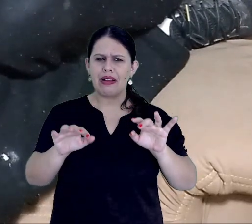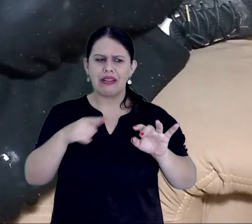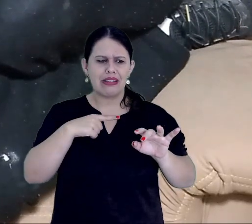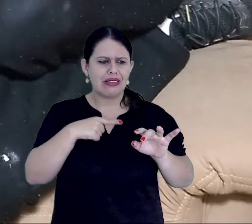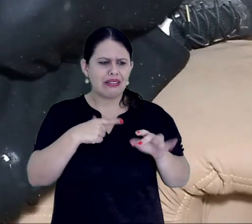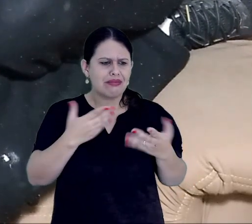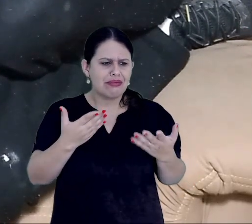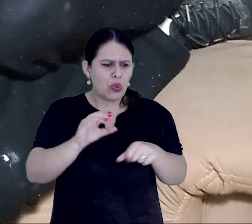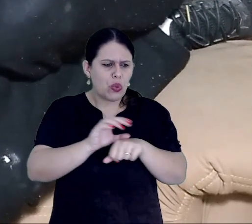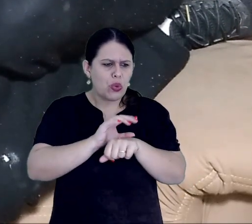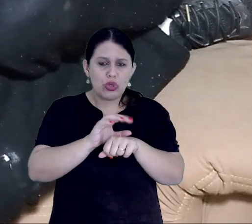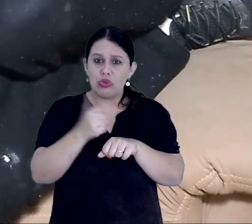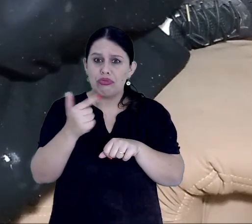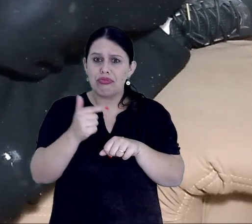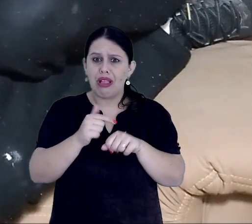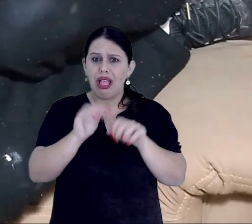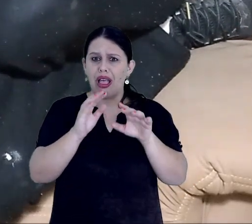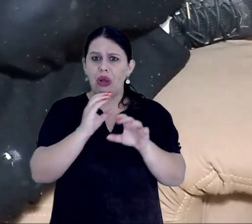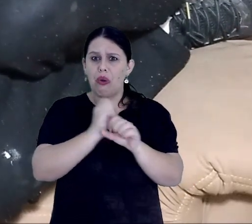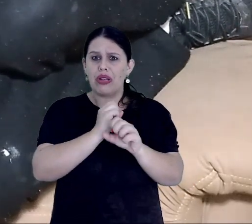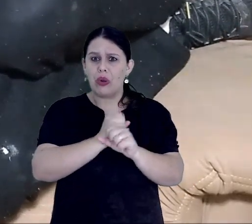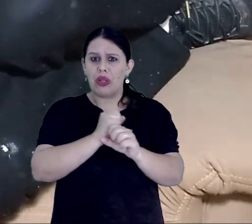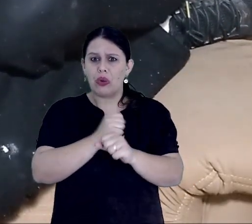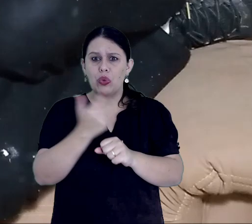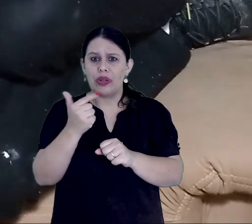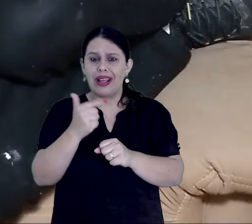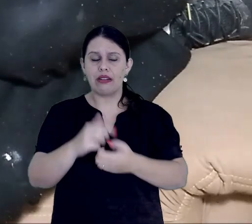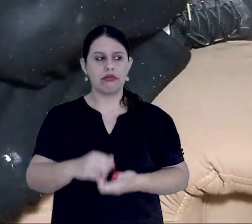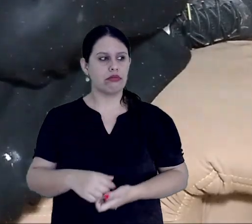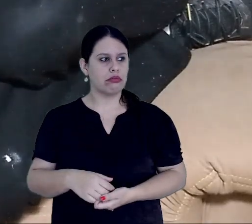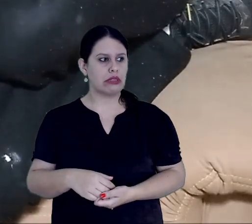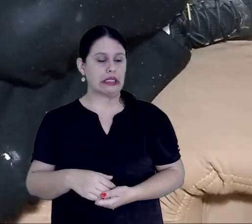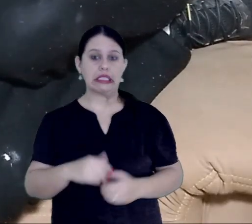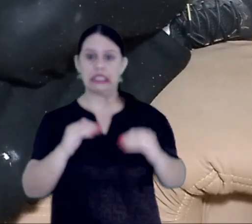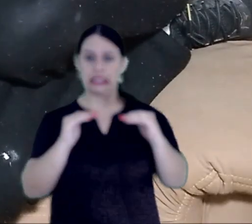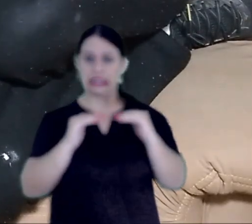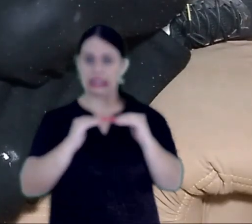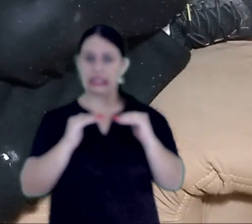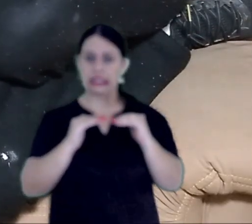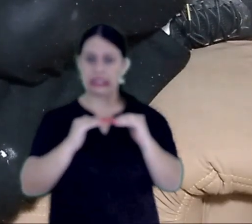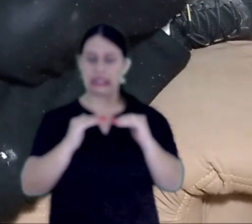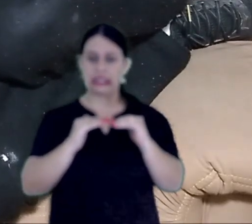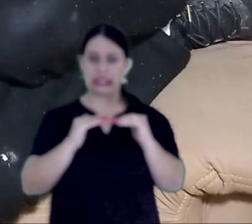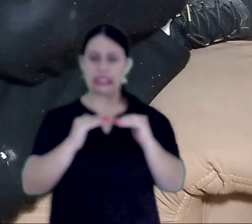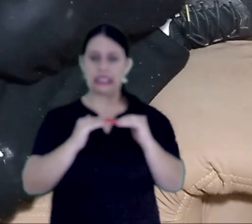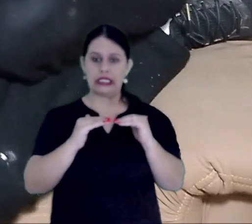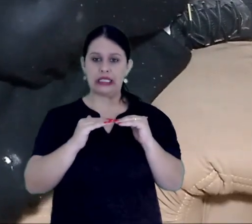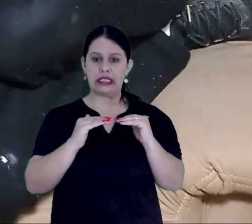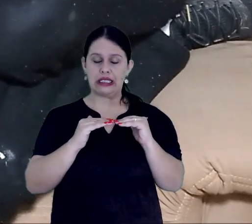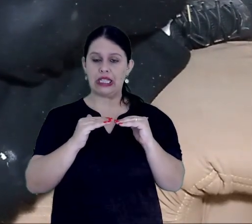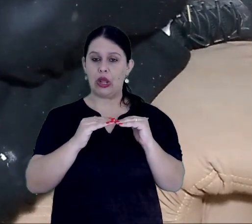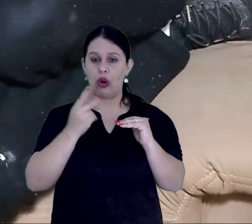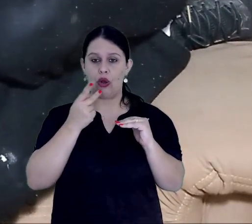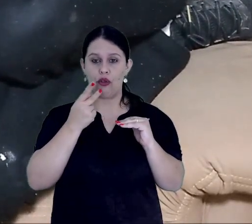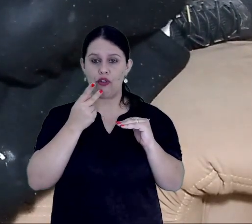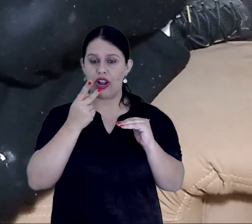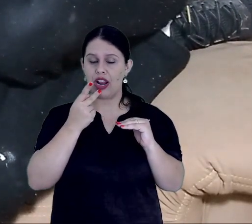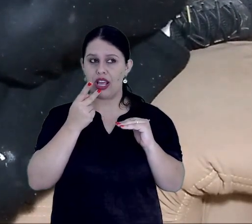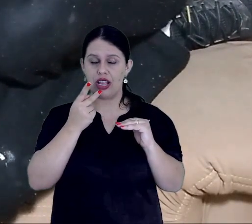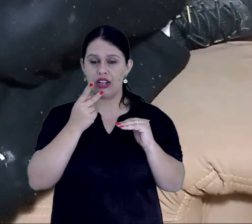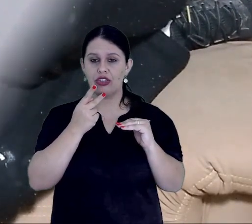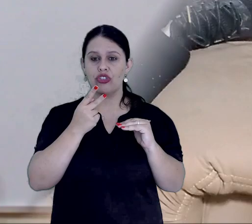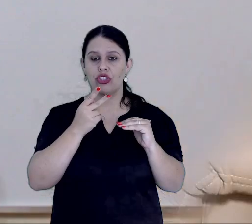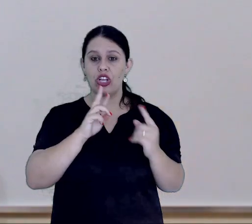de produto vetorial E eu estou esperando aquela contaiada que falaram que ia ter nesse curso Que até agora não apareceu